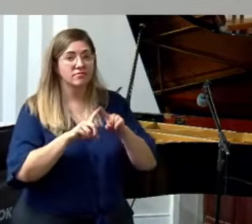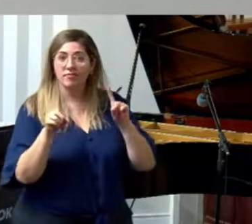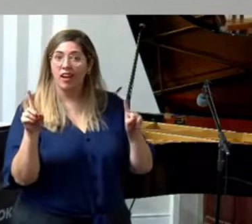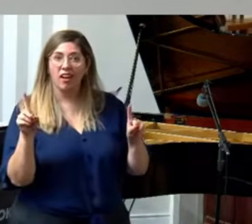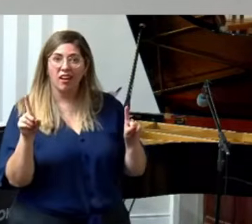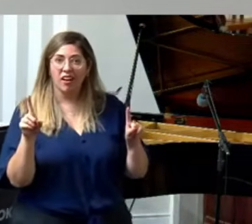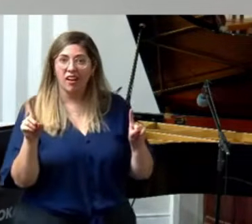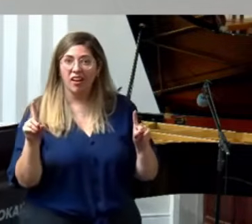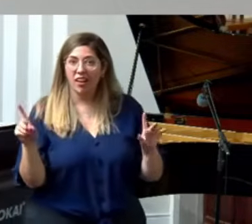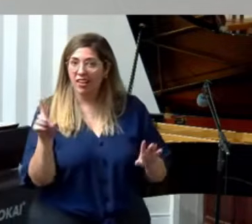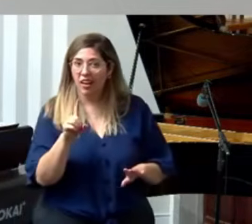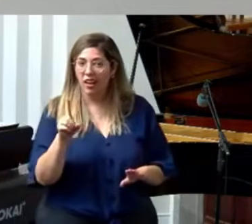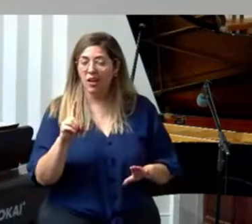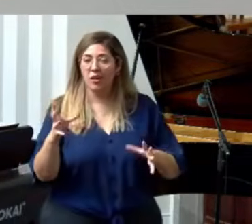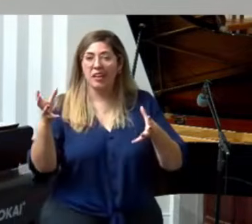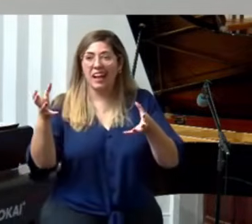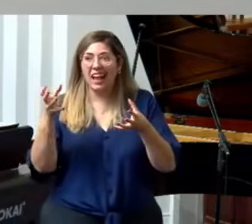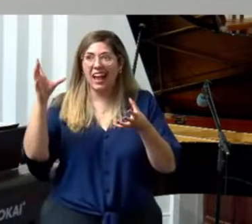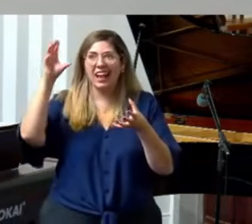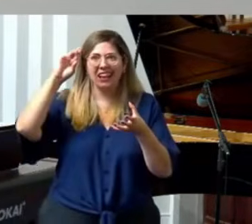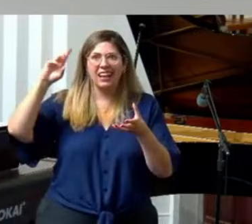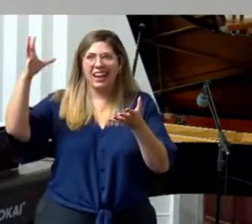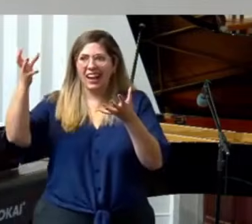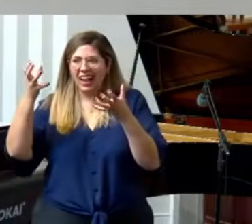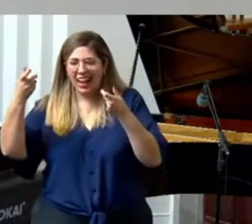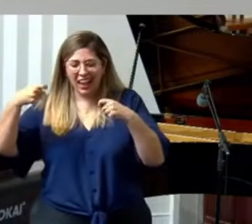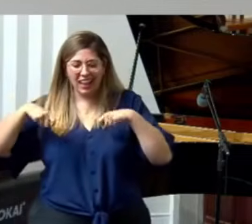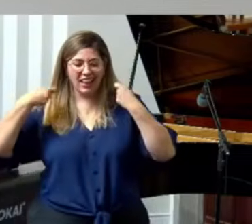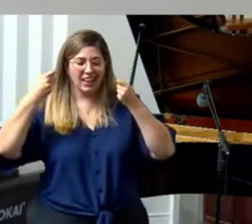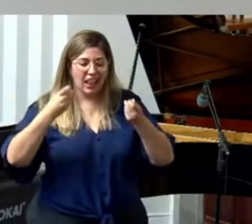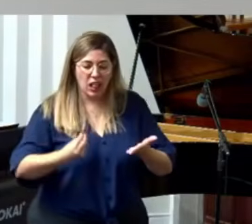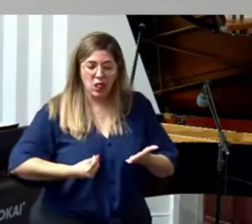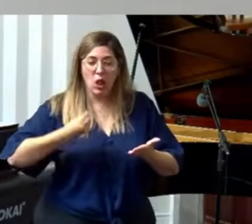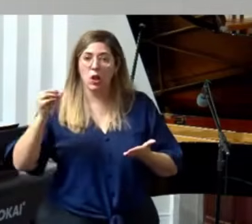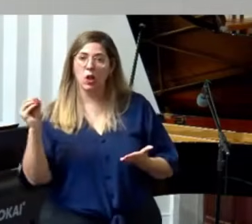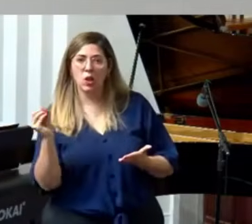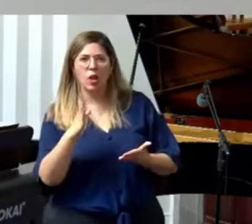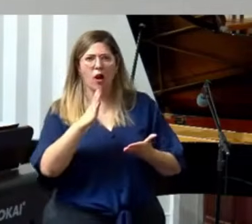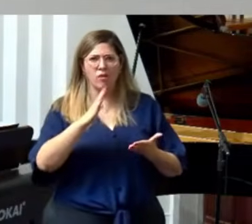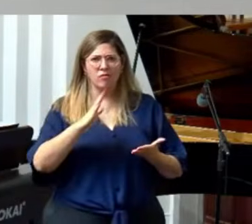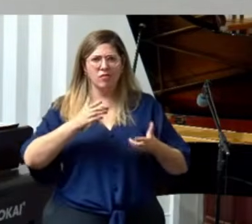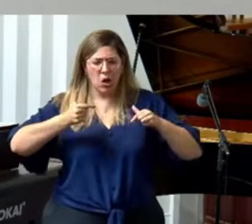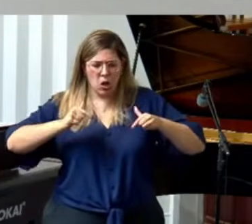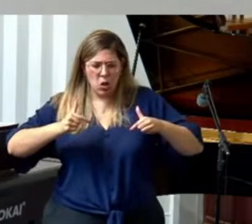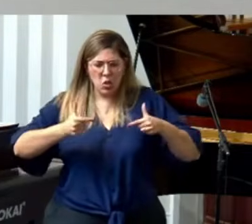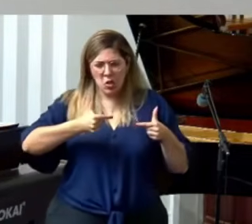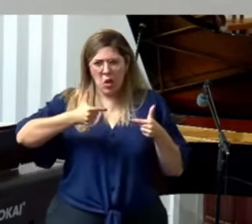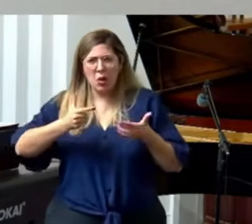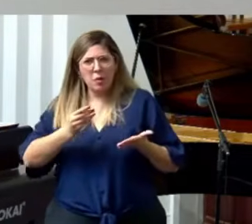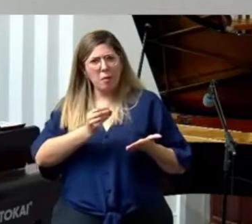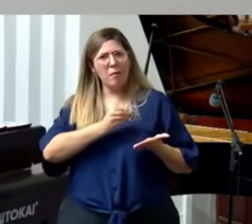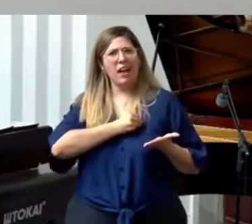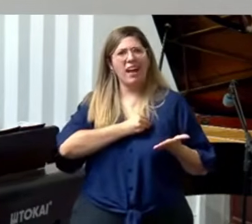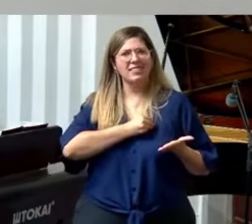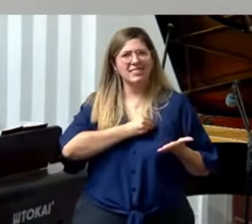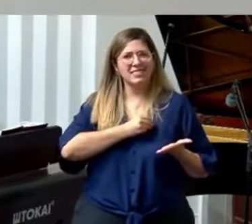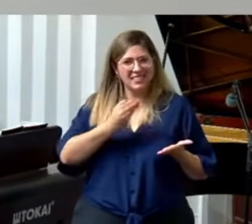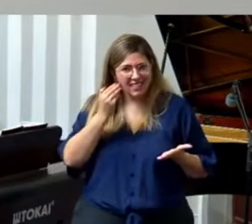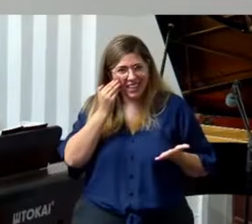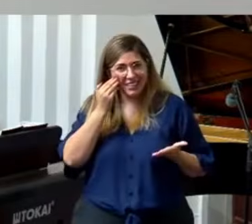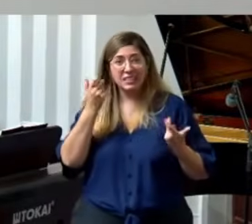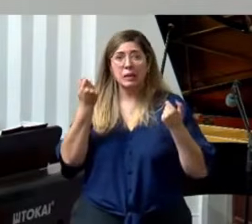completamente nova. E para isso o Senhor precisou expulsar Adão e Eva do jardim, para que eles viessem a